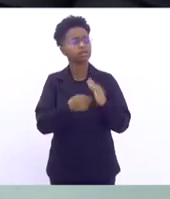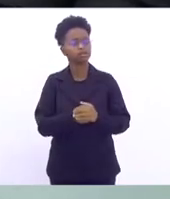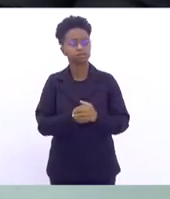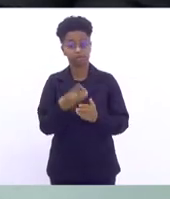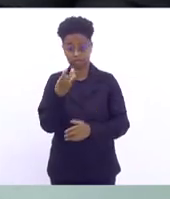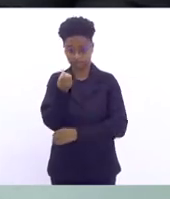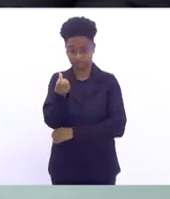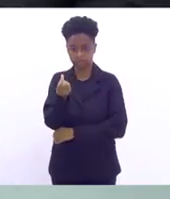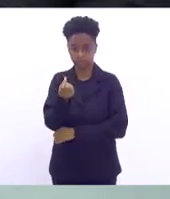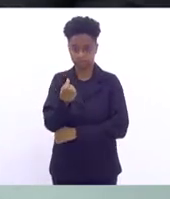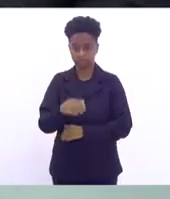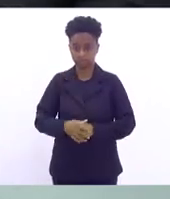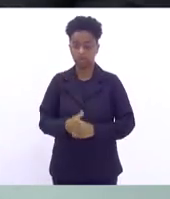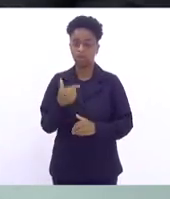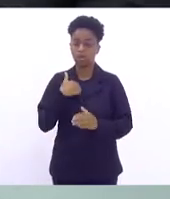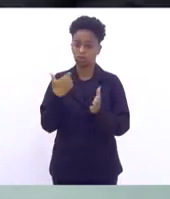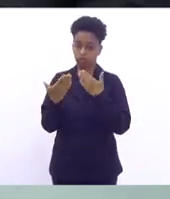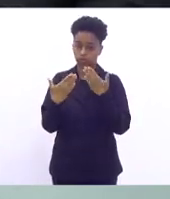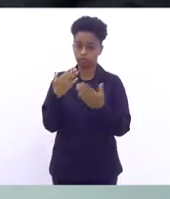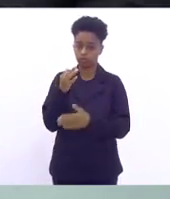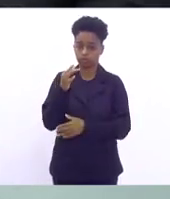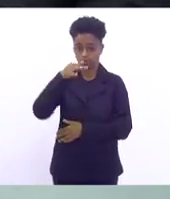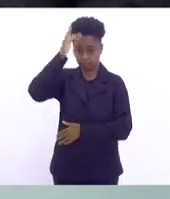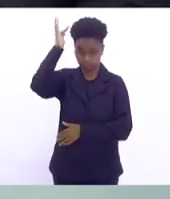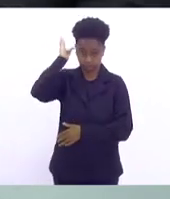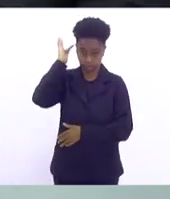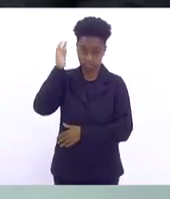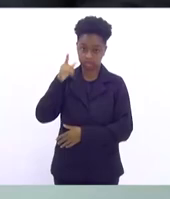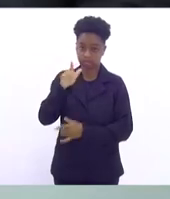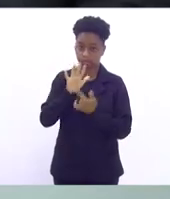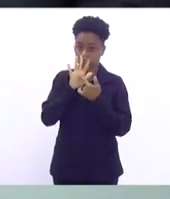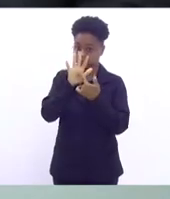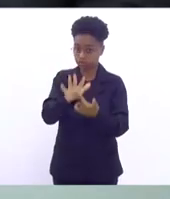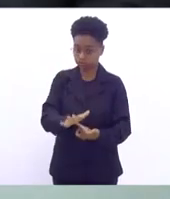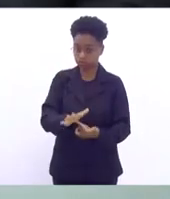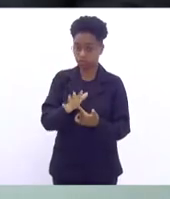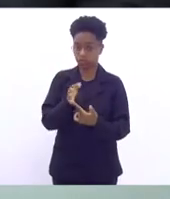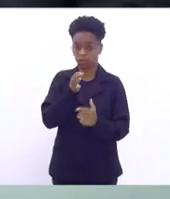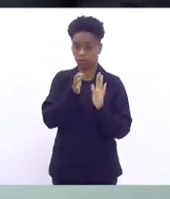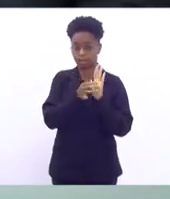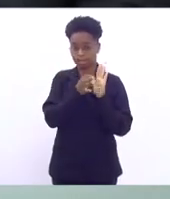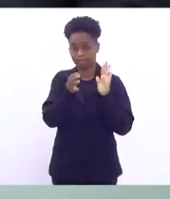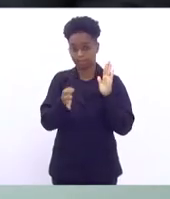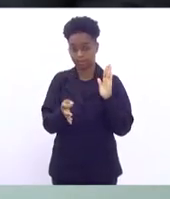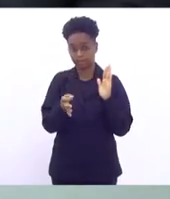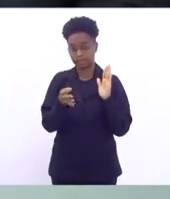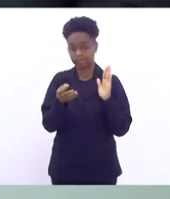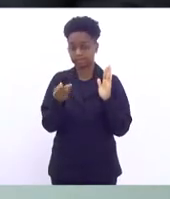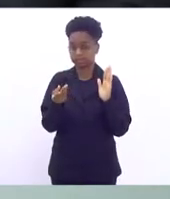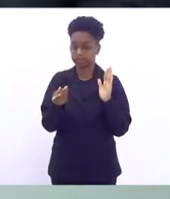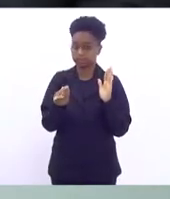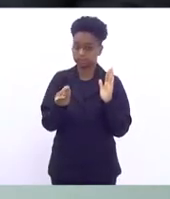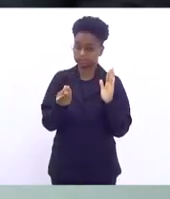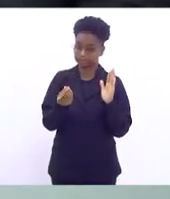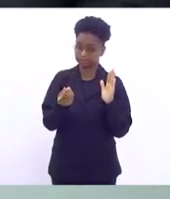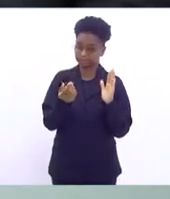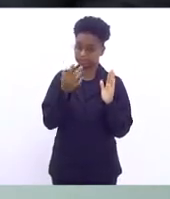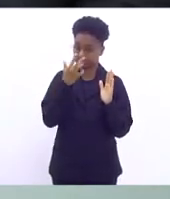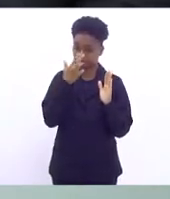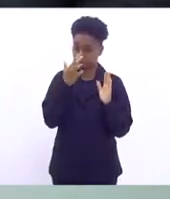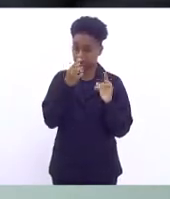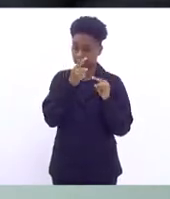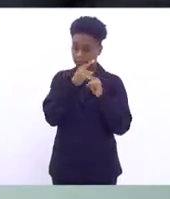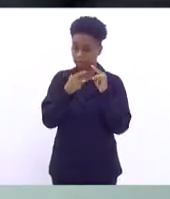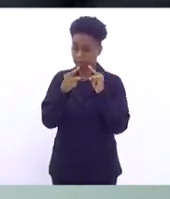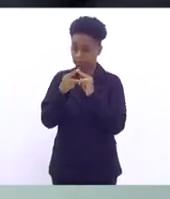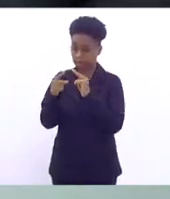336 eu conversei com um deputado Fred que ele davam parecer que anulava todas as